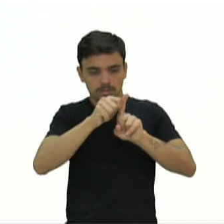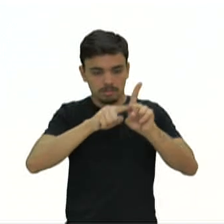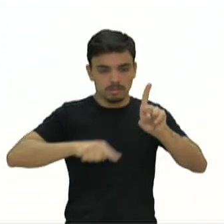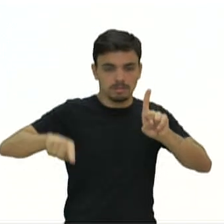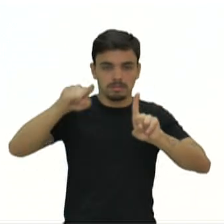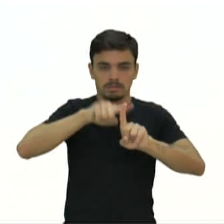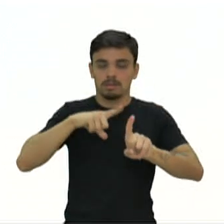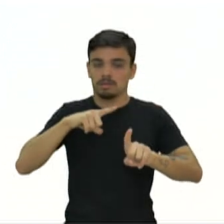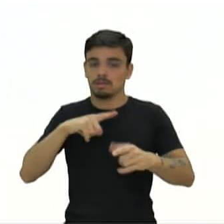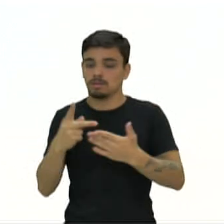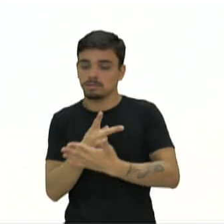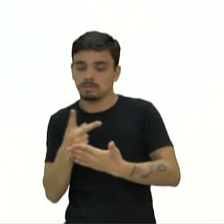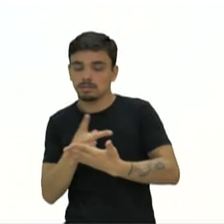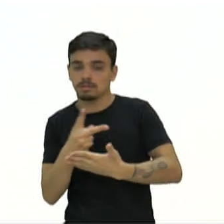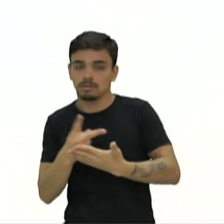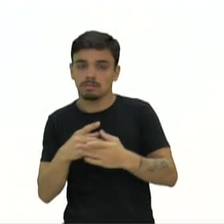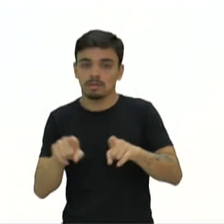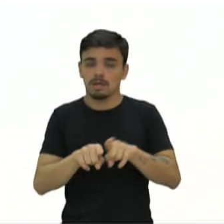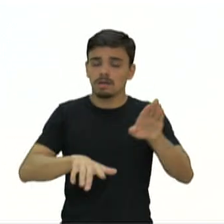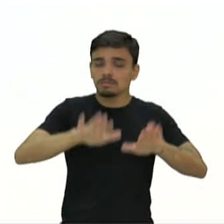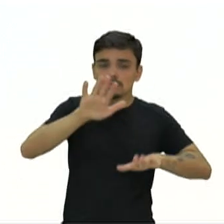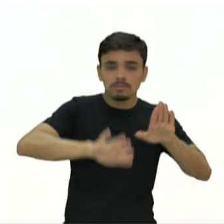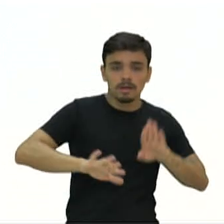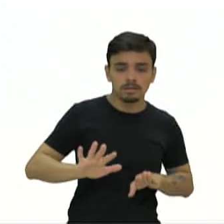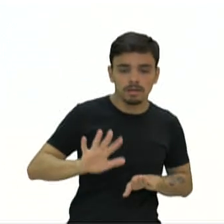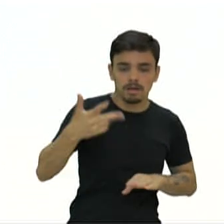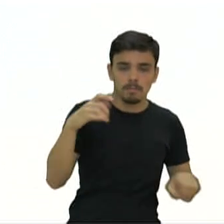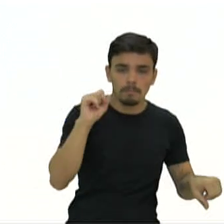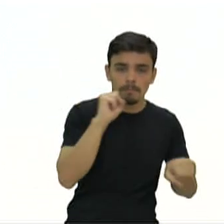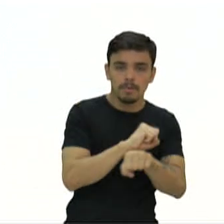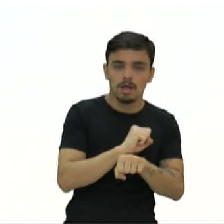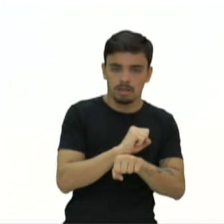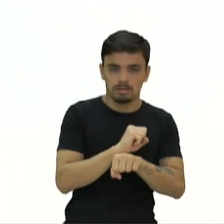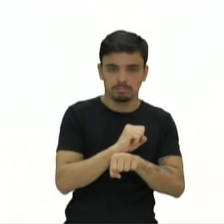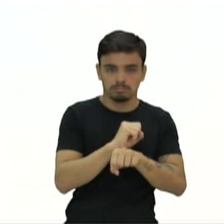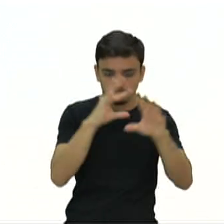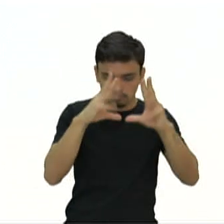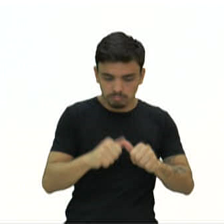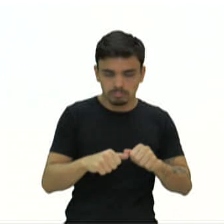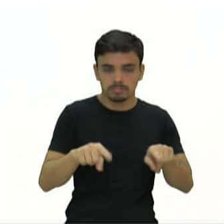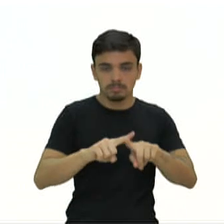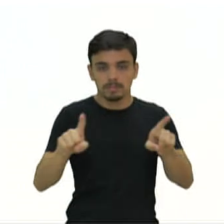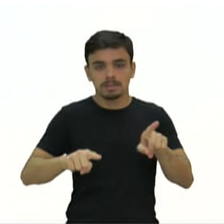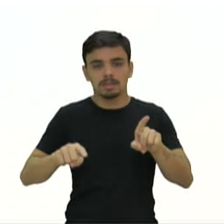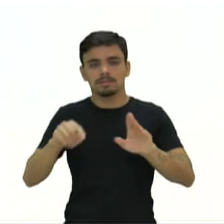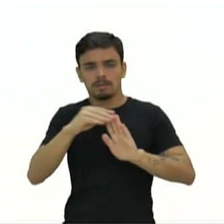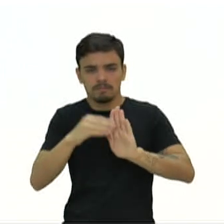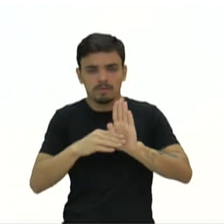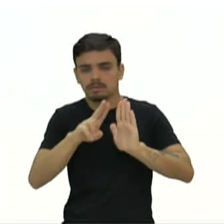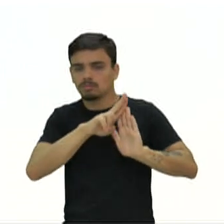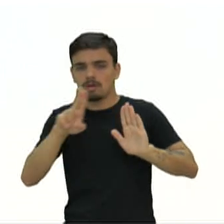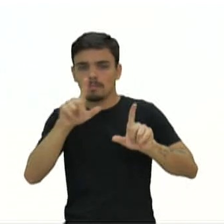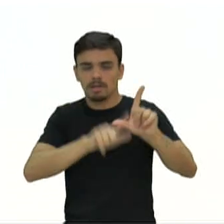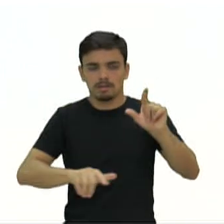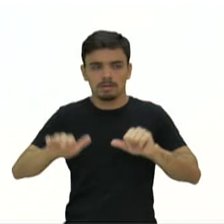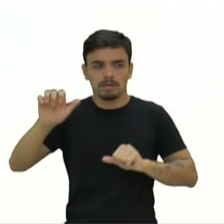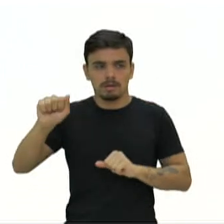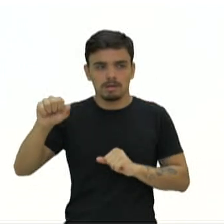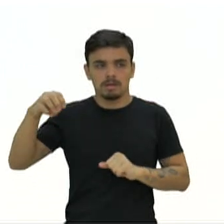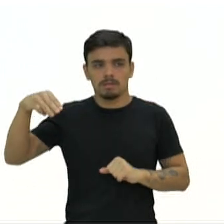a apresentar irregularidades e até desaparecem por completo. Essa fase é chamada de letra